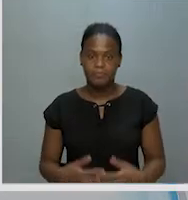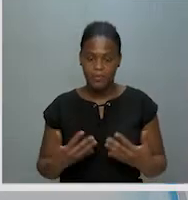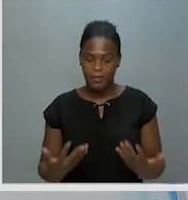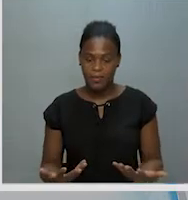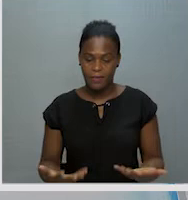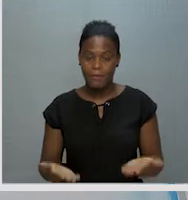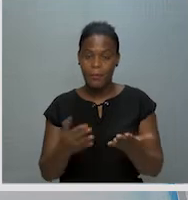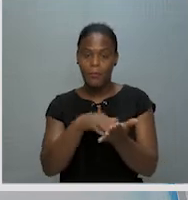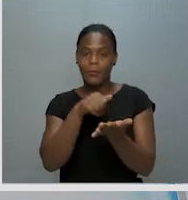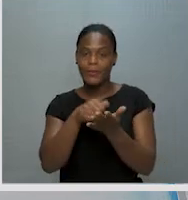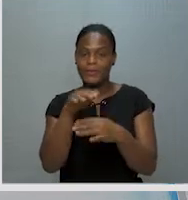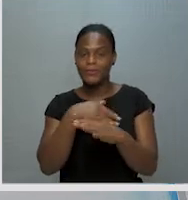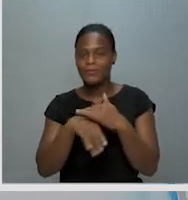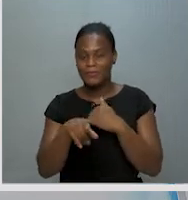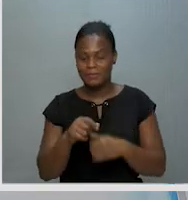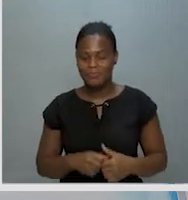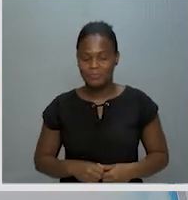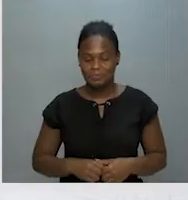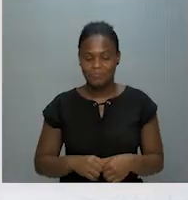Vamos para a correção.